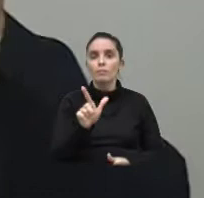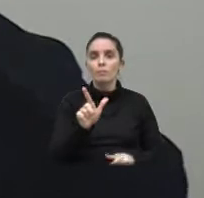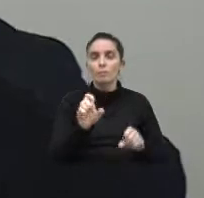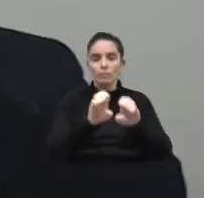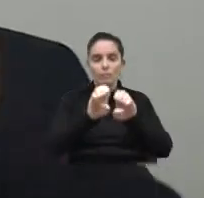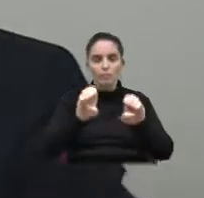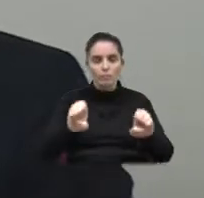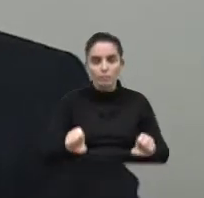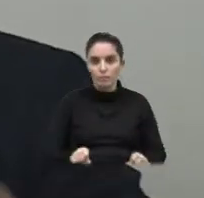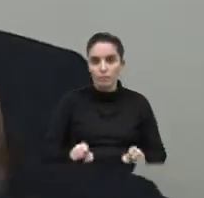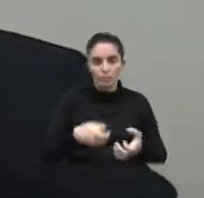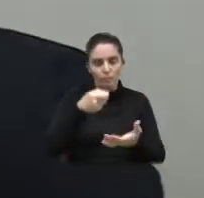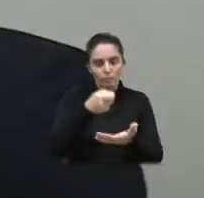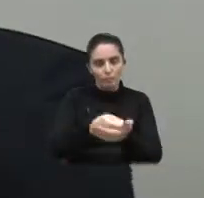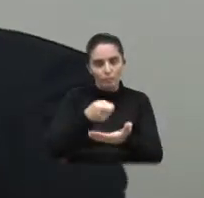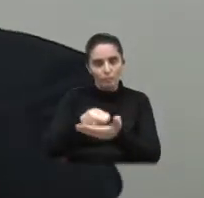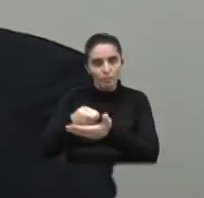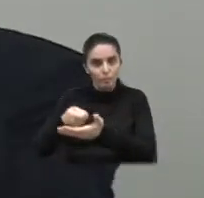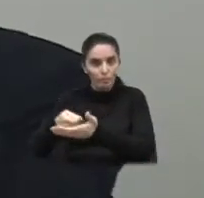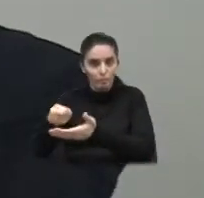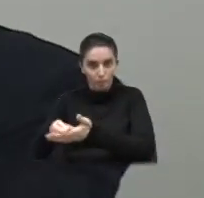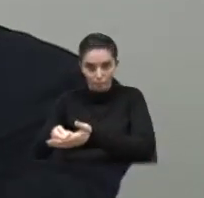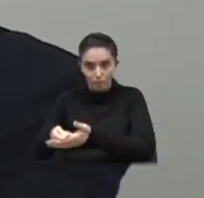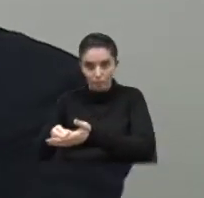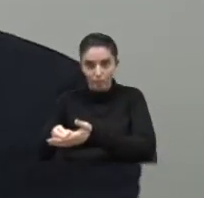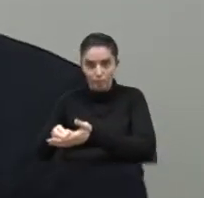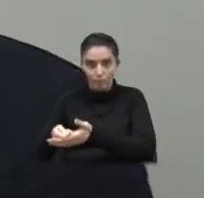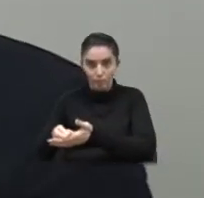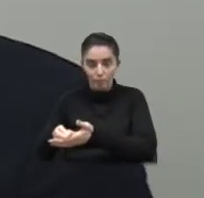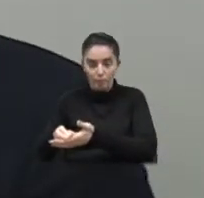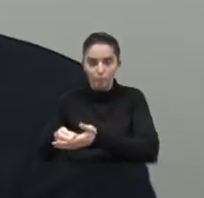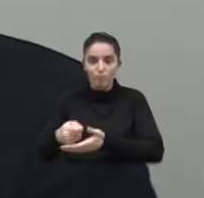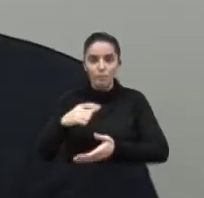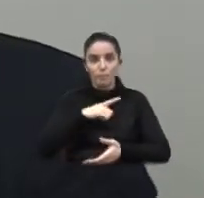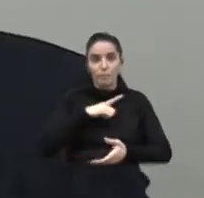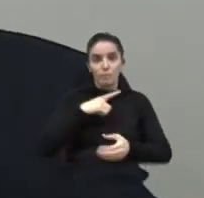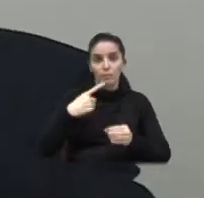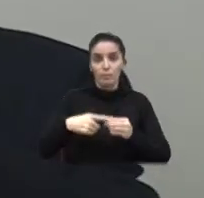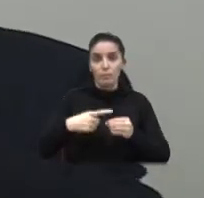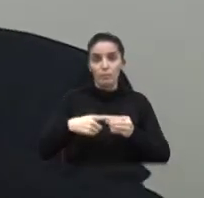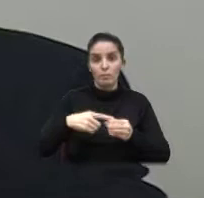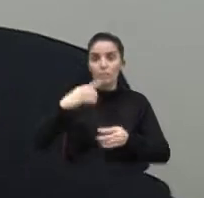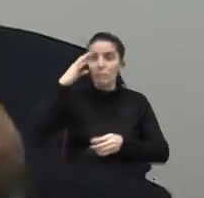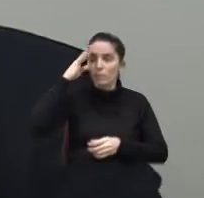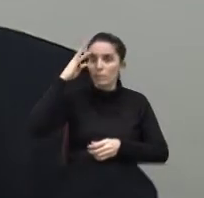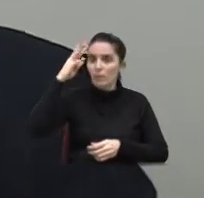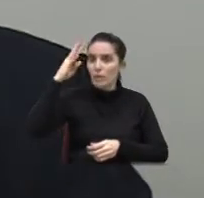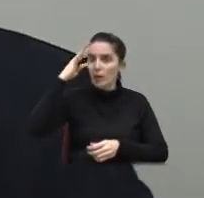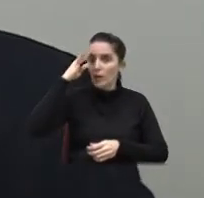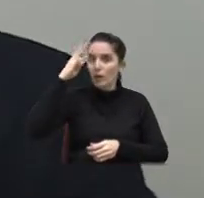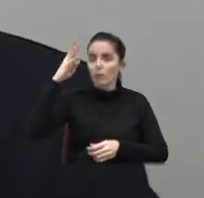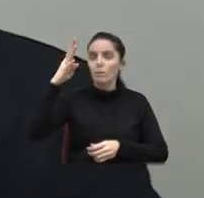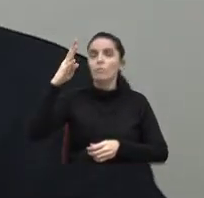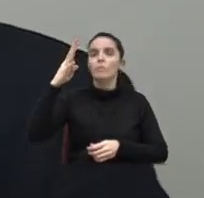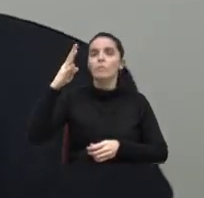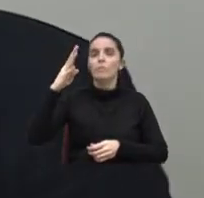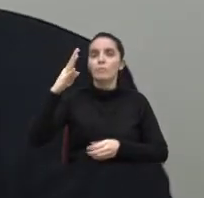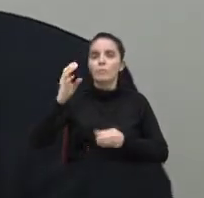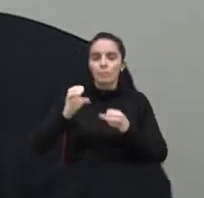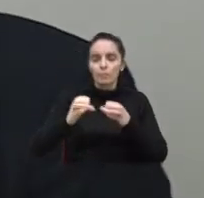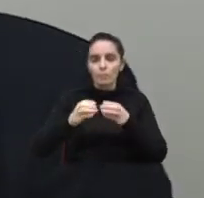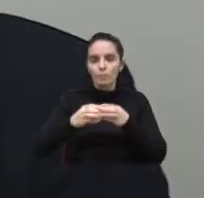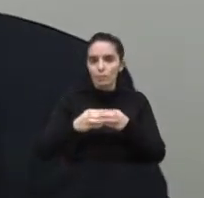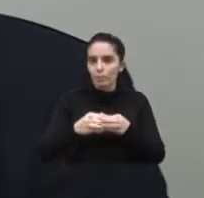estrutura para pagamento de funcionário, para poder manter dentro da cidade, imagine as entidades sem